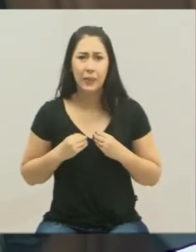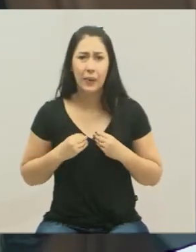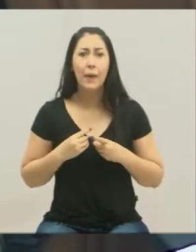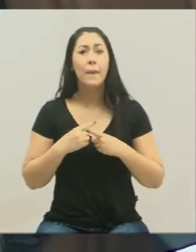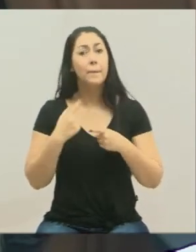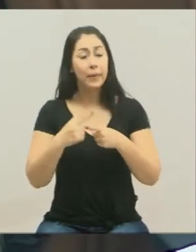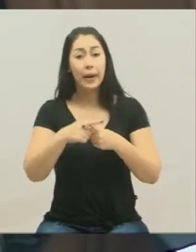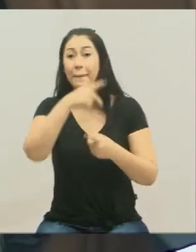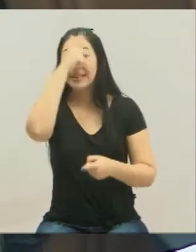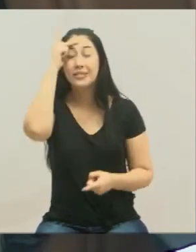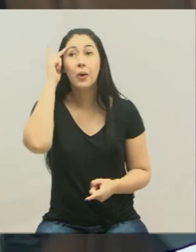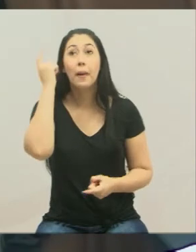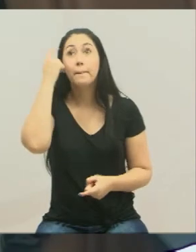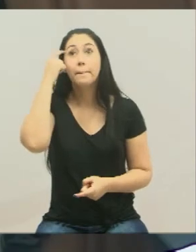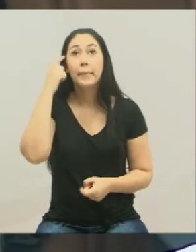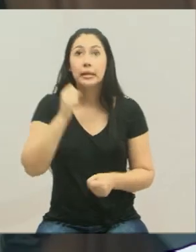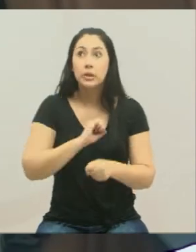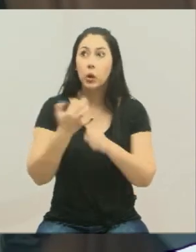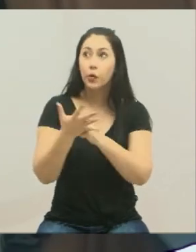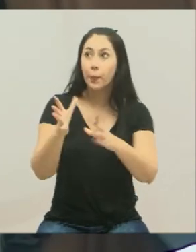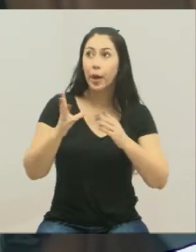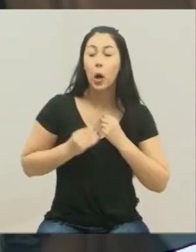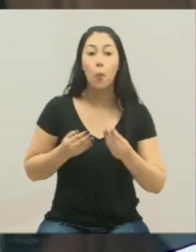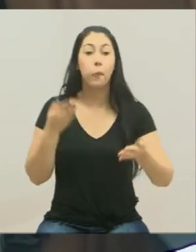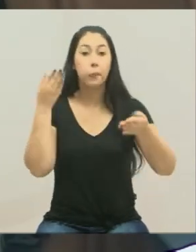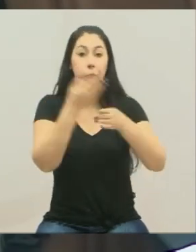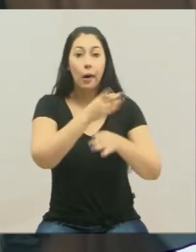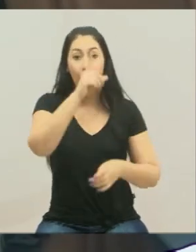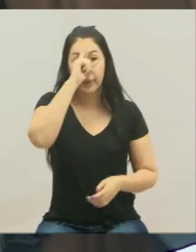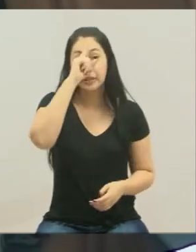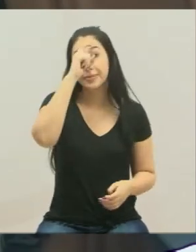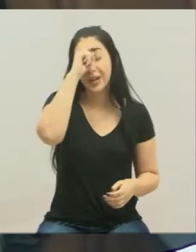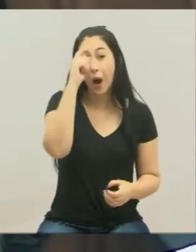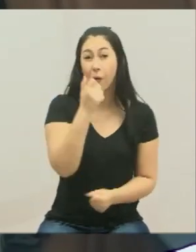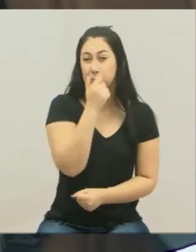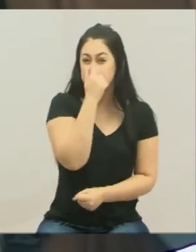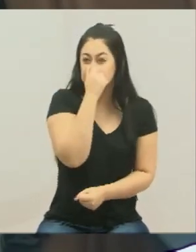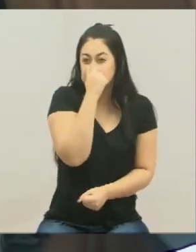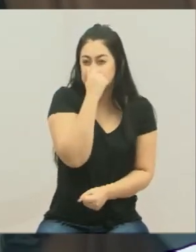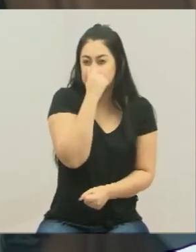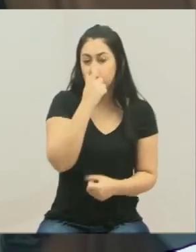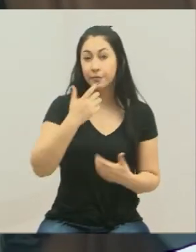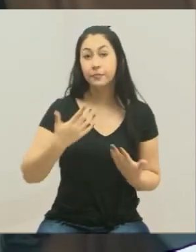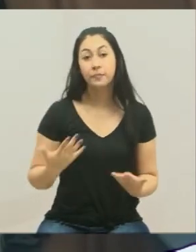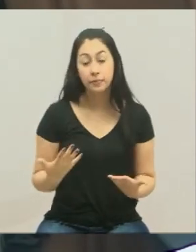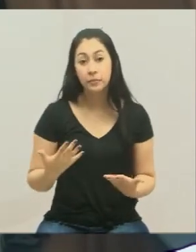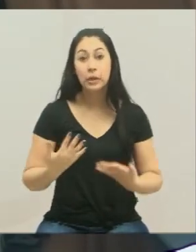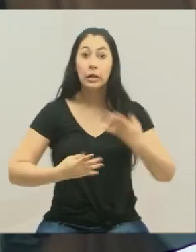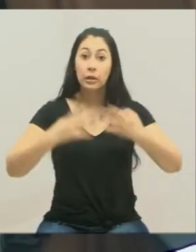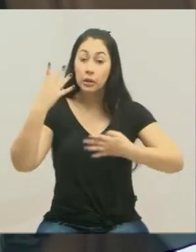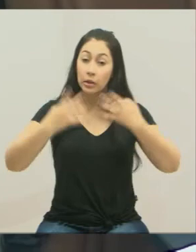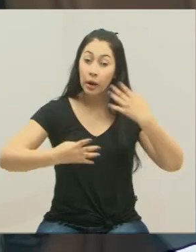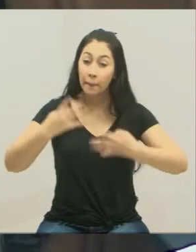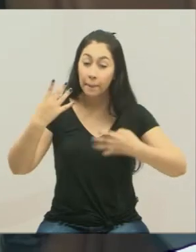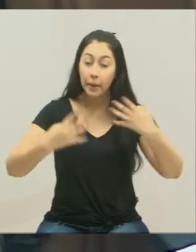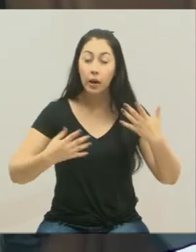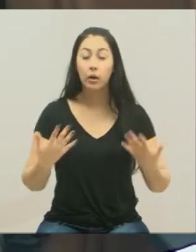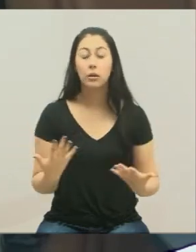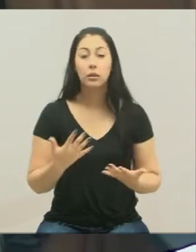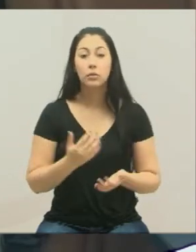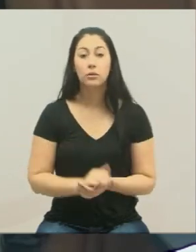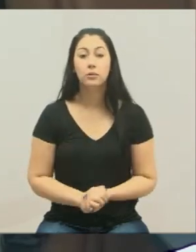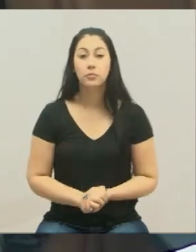Almeida Cruz. Então, está calamitoso o atendimento no ponto de atendimento, está calamitoso essa